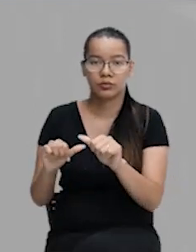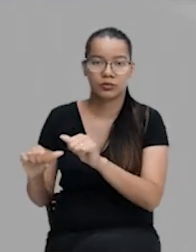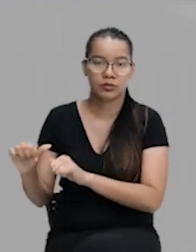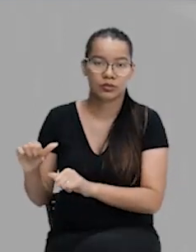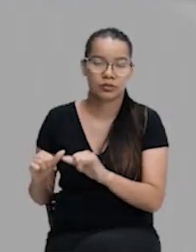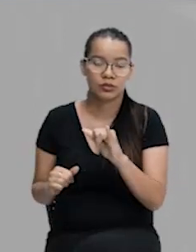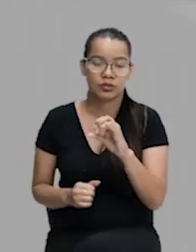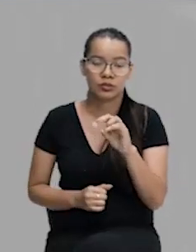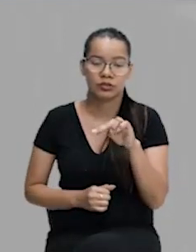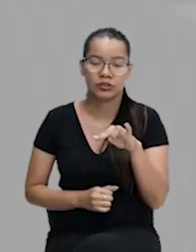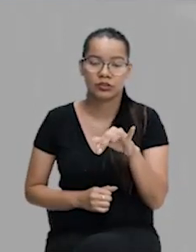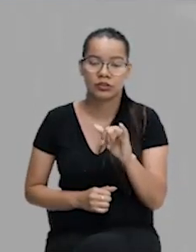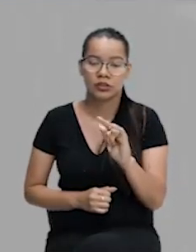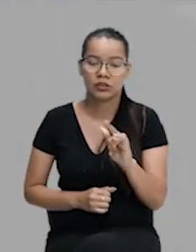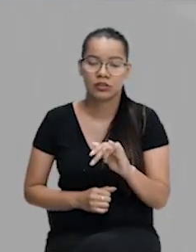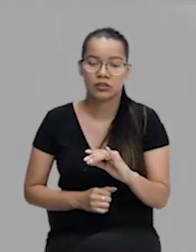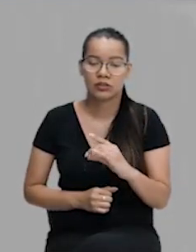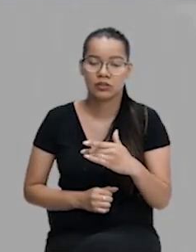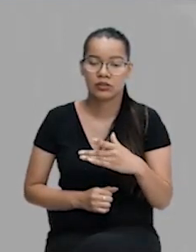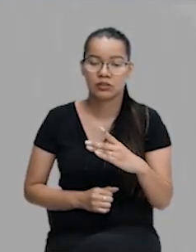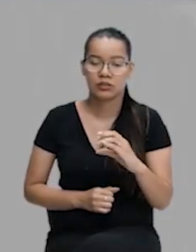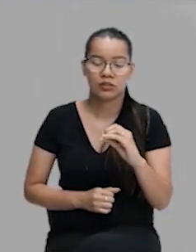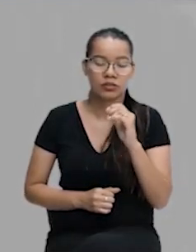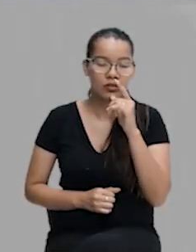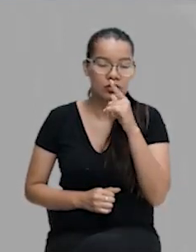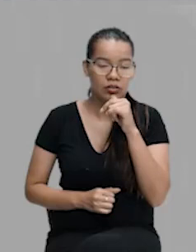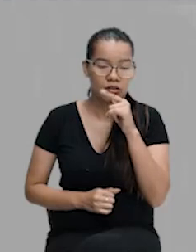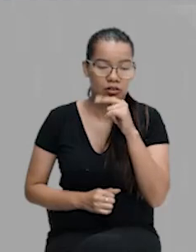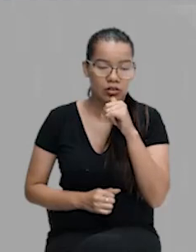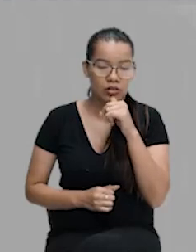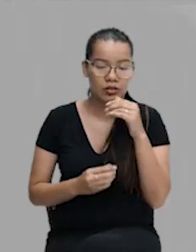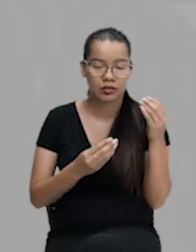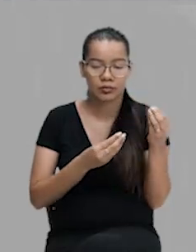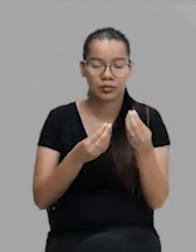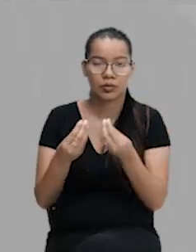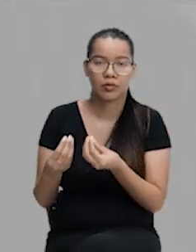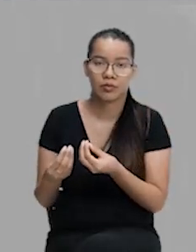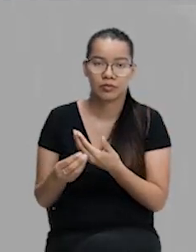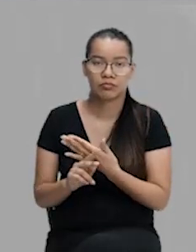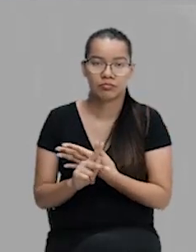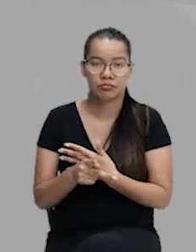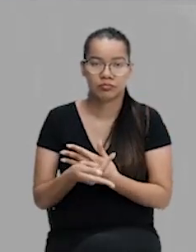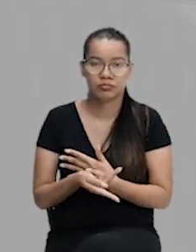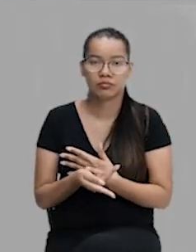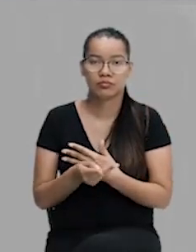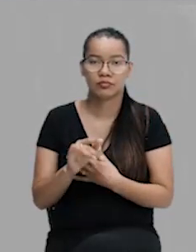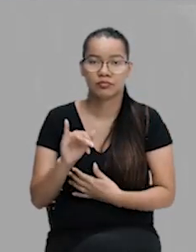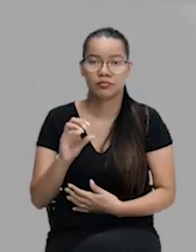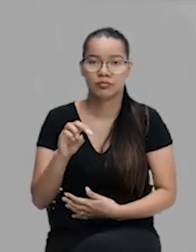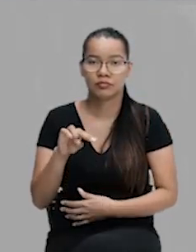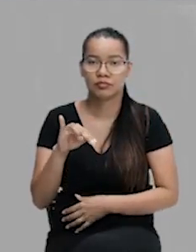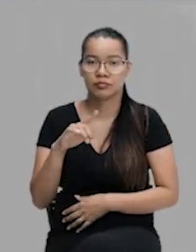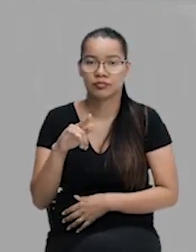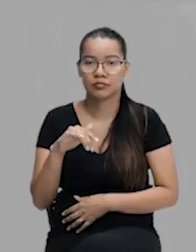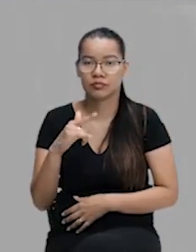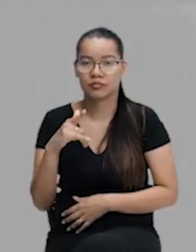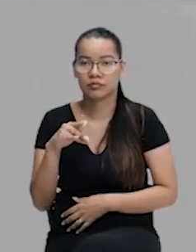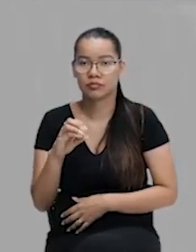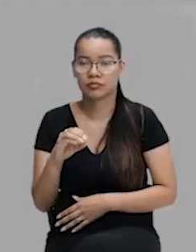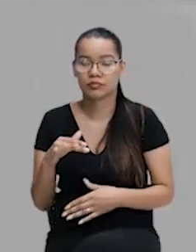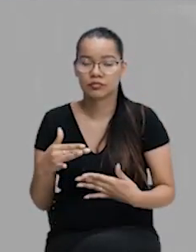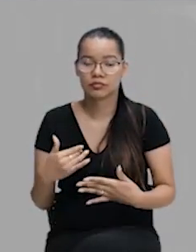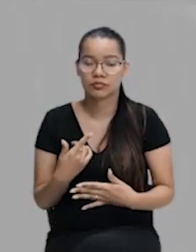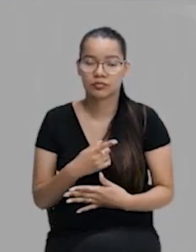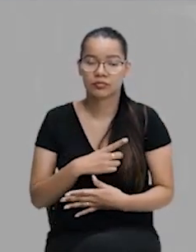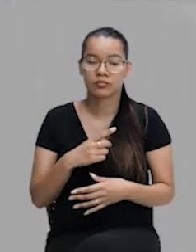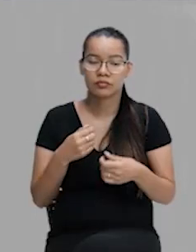ionização, certo? A água promove essa ionização. Então, a gente precisa ter ácidos menos